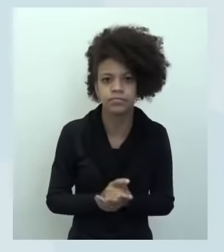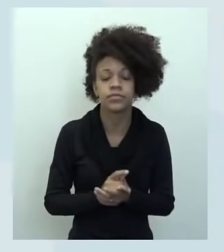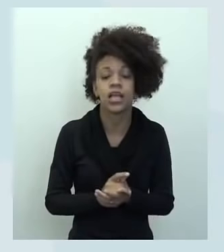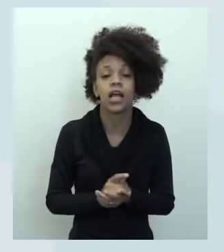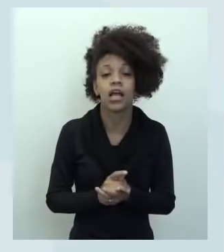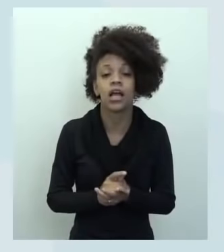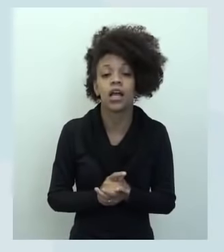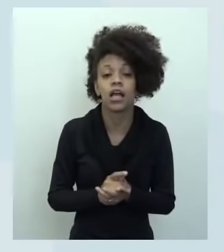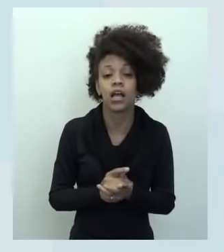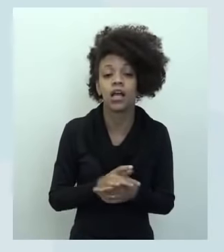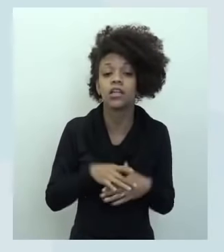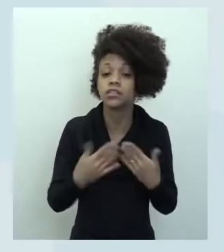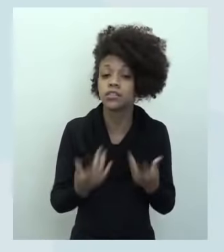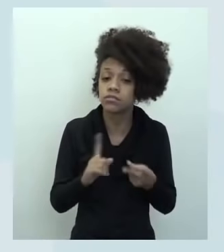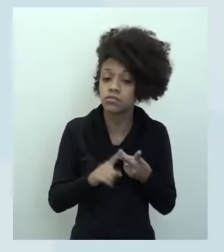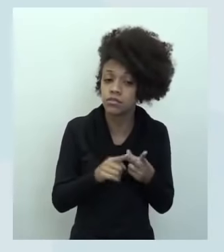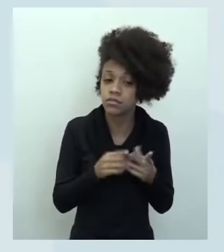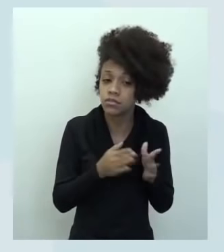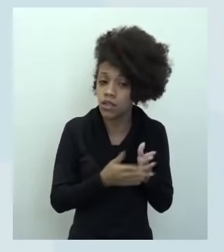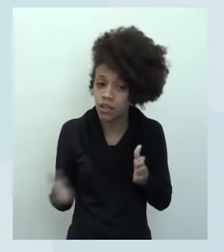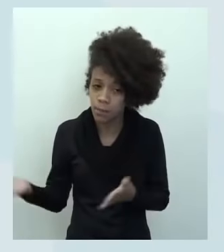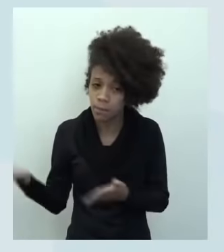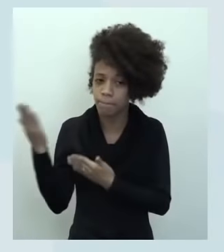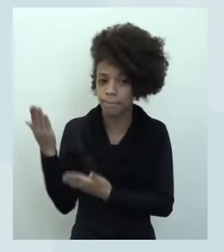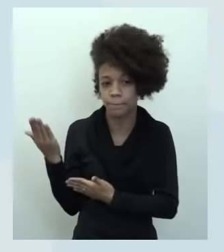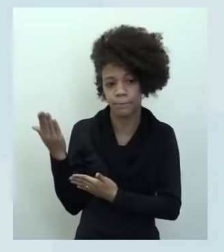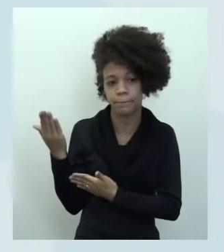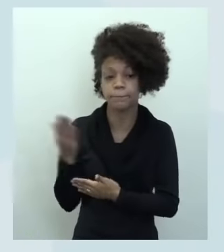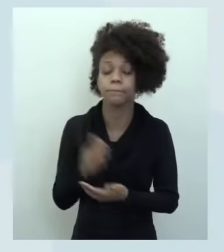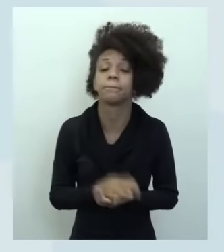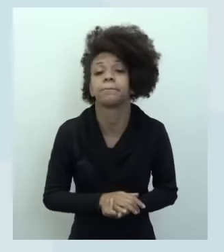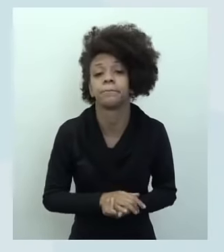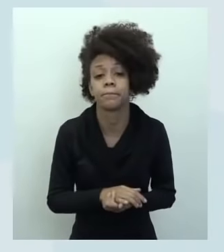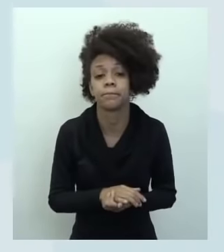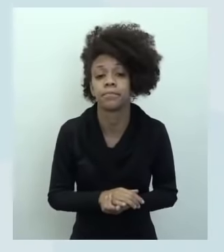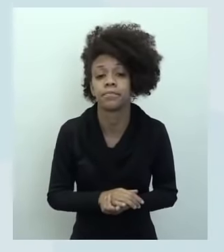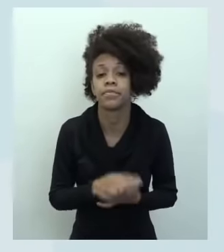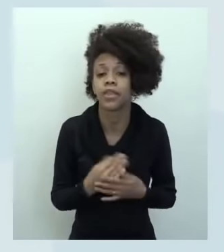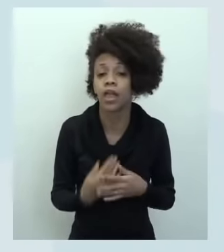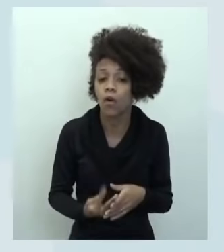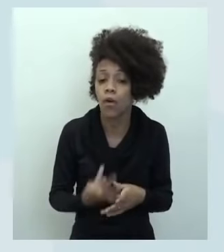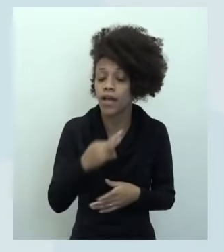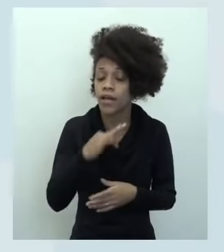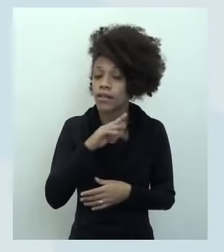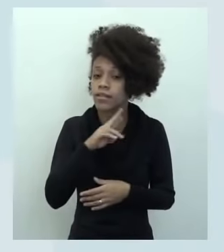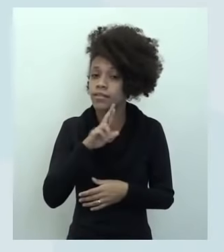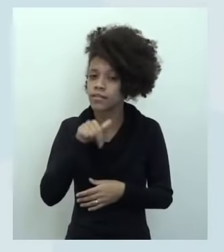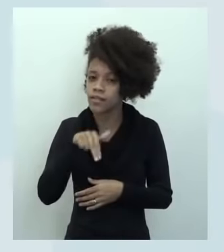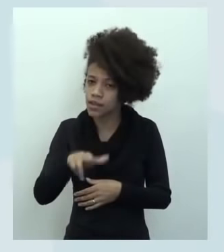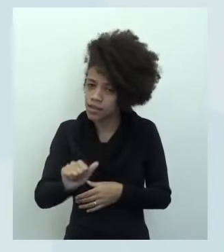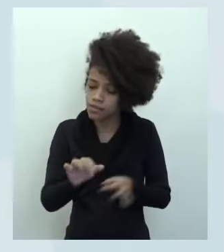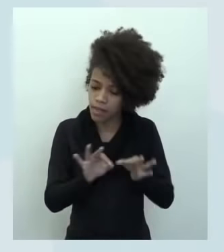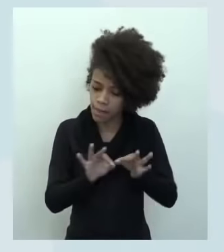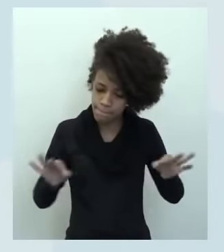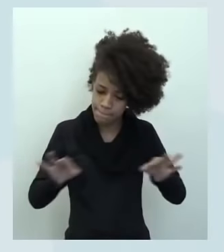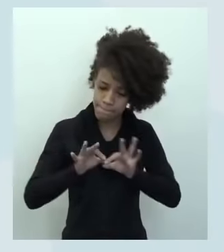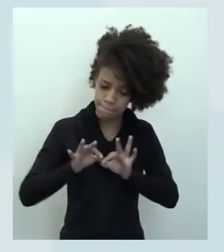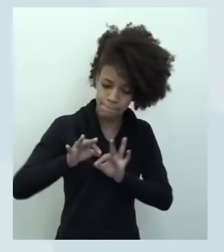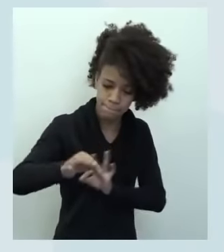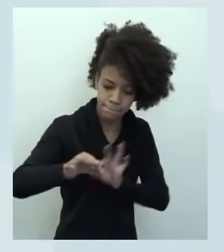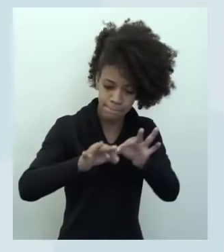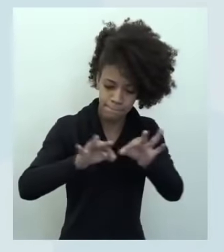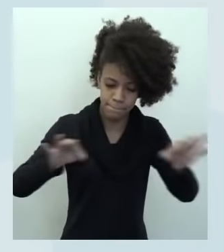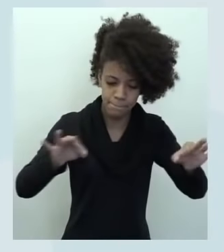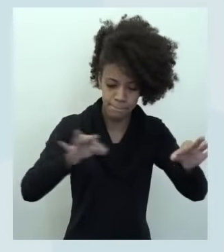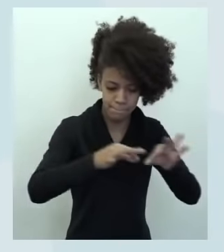segunda etapa, que vai aparecer no nosso próximo slide, com uma trena ou fita métrica, tire as medidas do